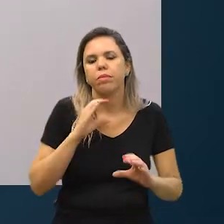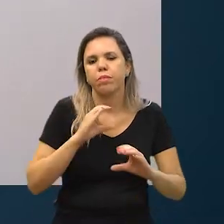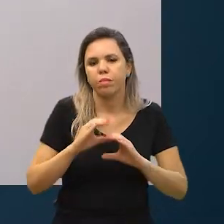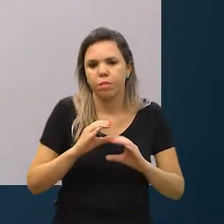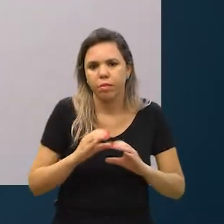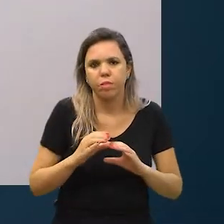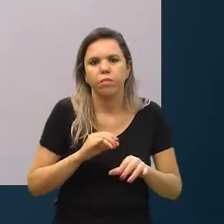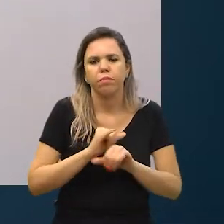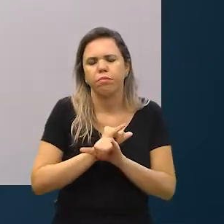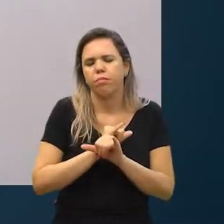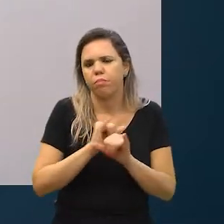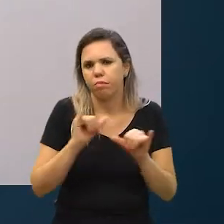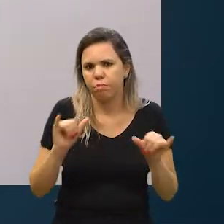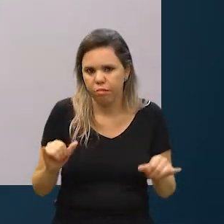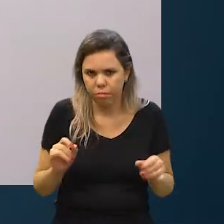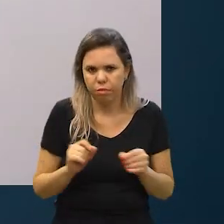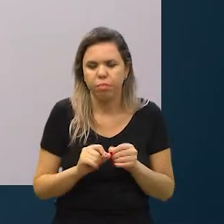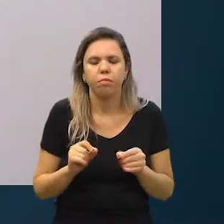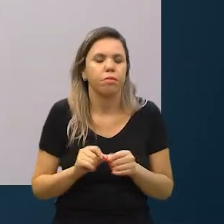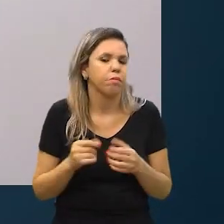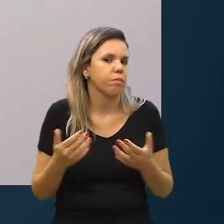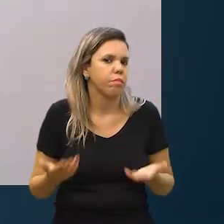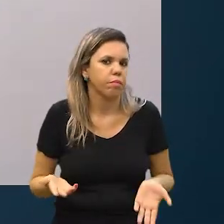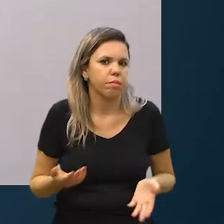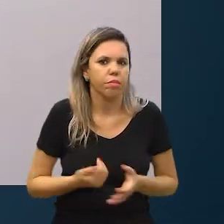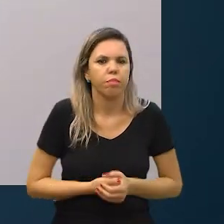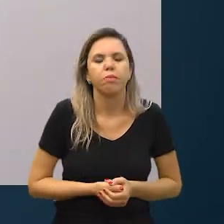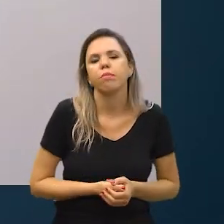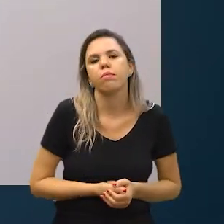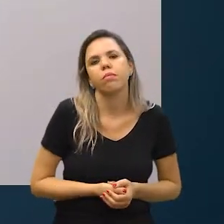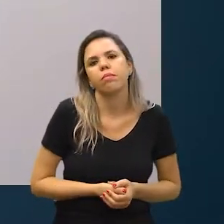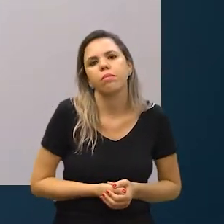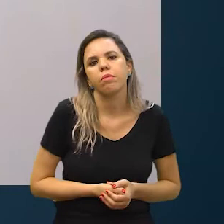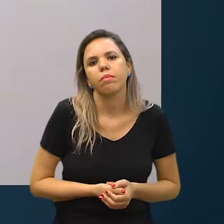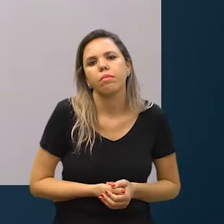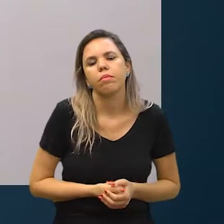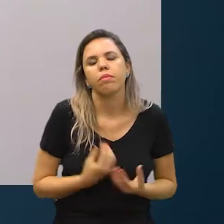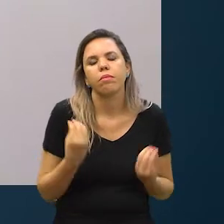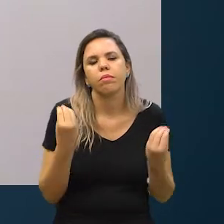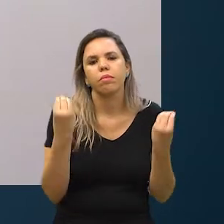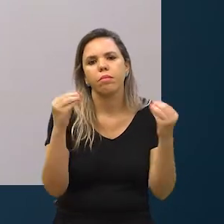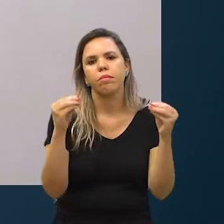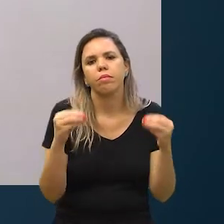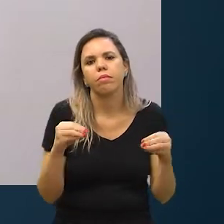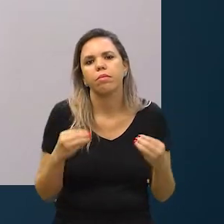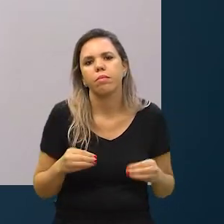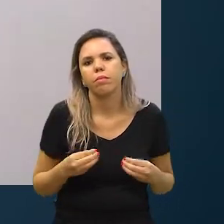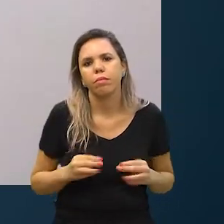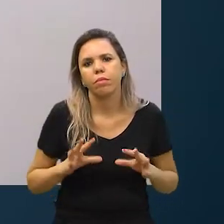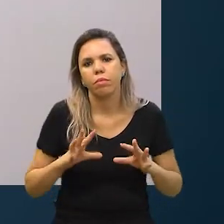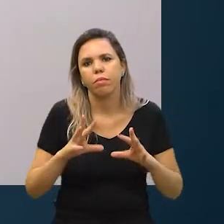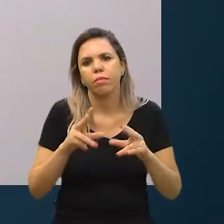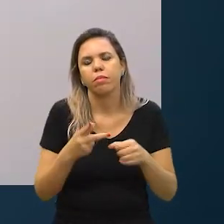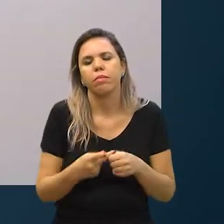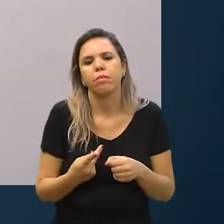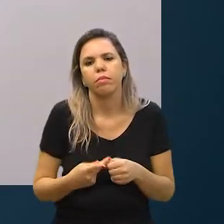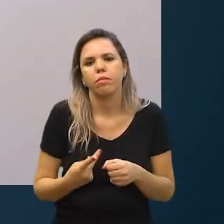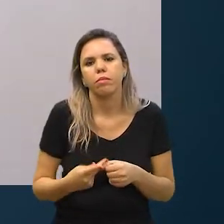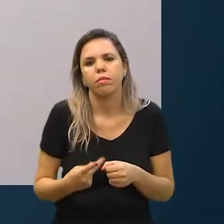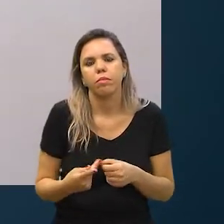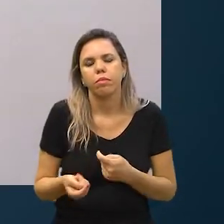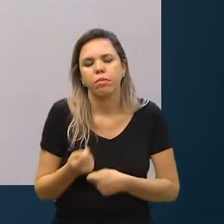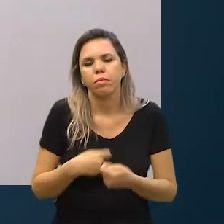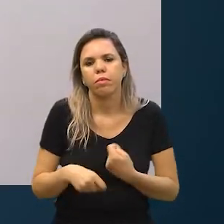comunicar, divulgar, fazer marketing, né? E o marketplace coloca todos esses produtos, todos